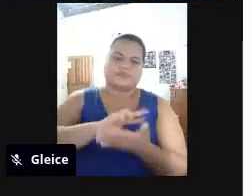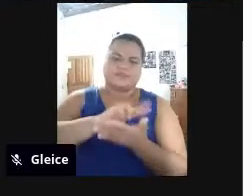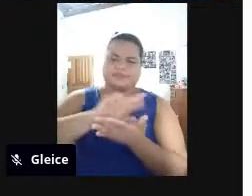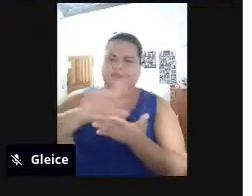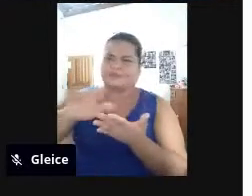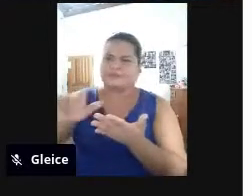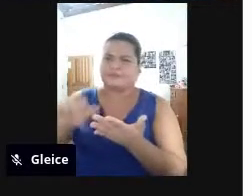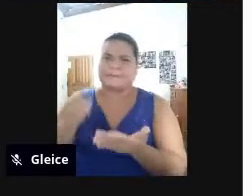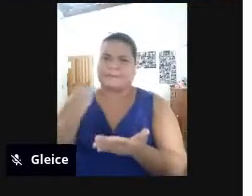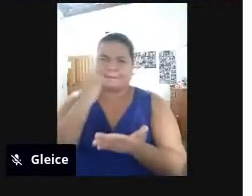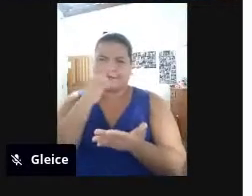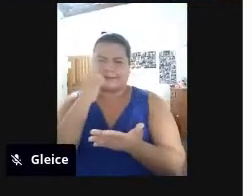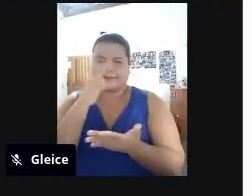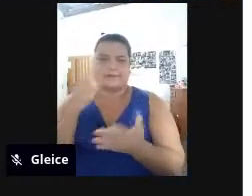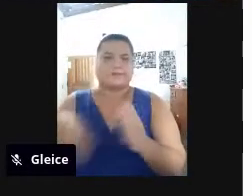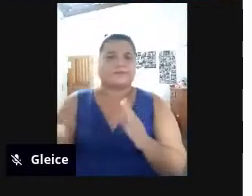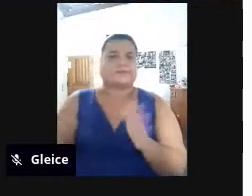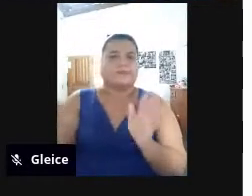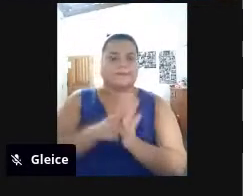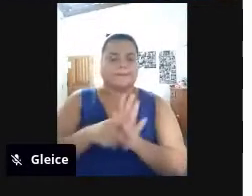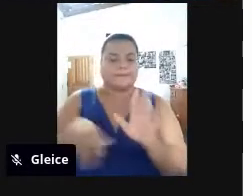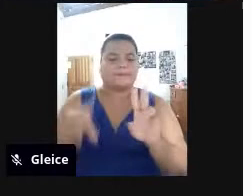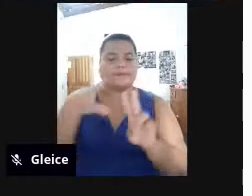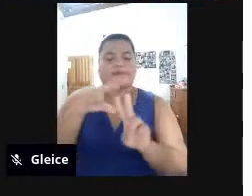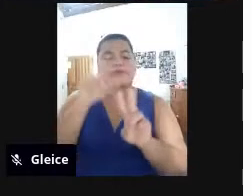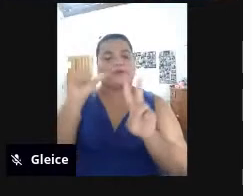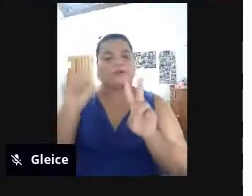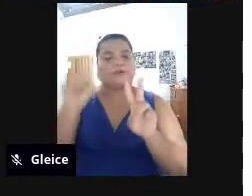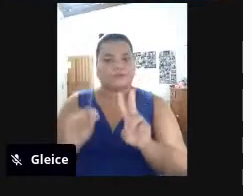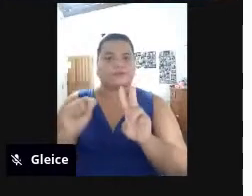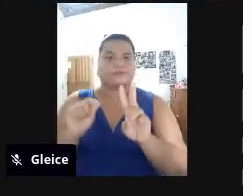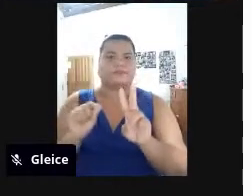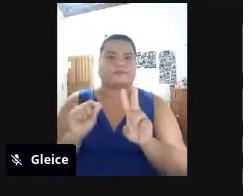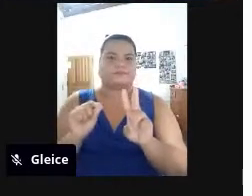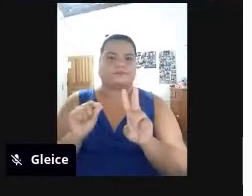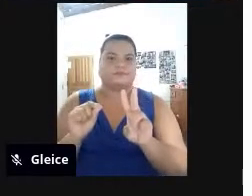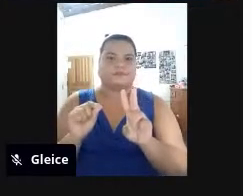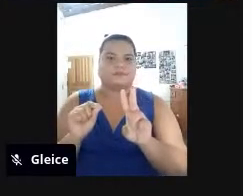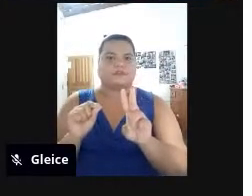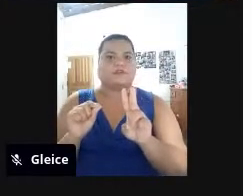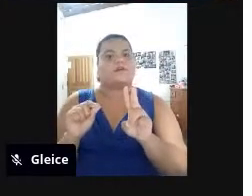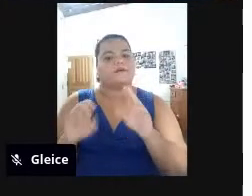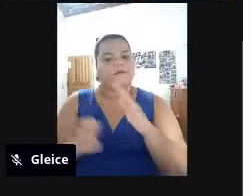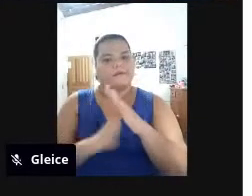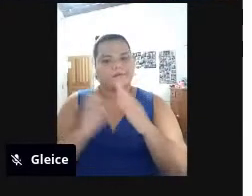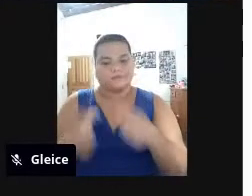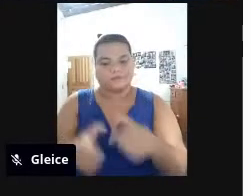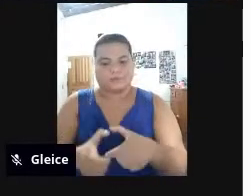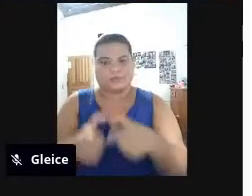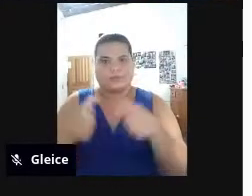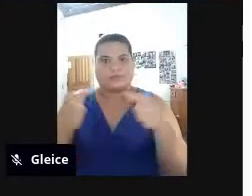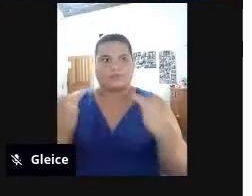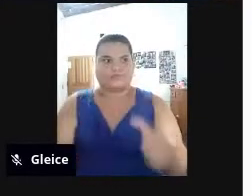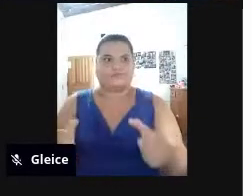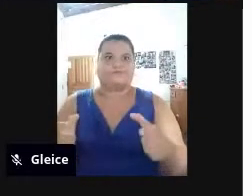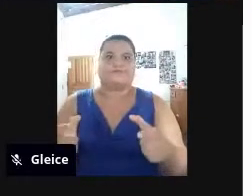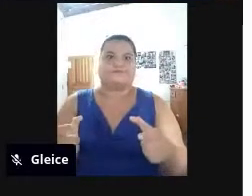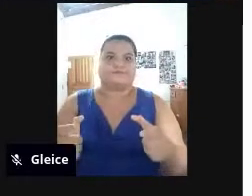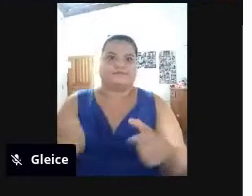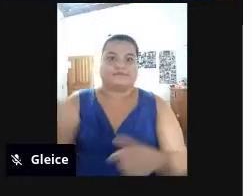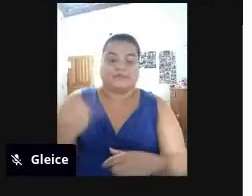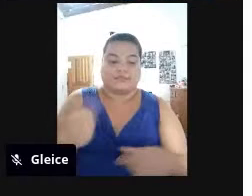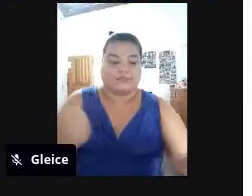proteicos veganos. Então, vejam que é um mercado que está crescendo muito. Se a gente for avaliar